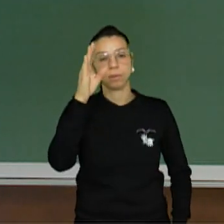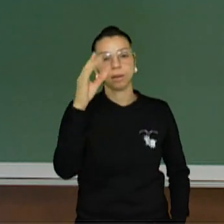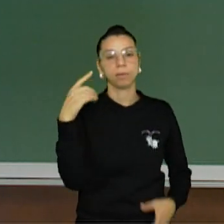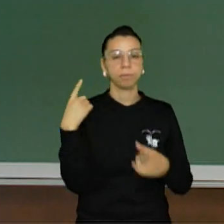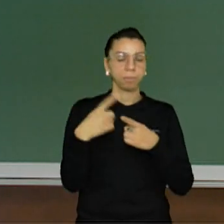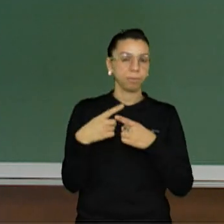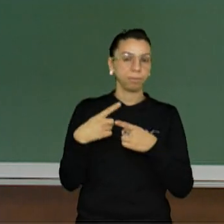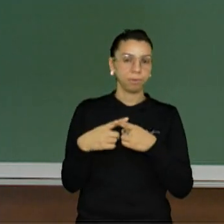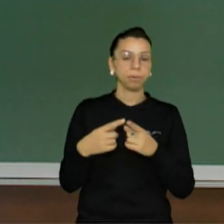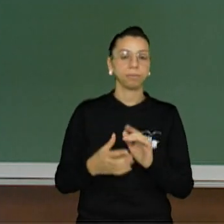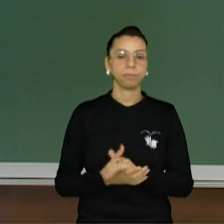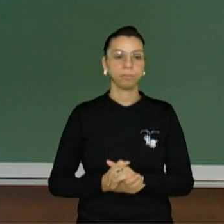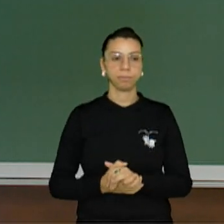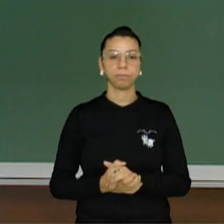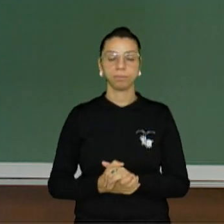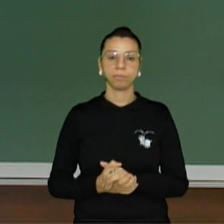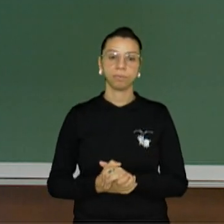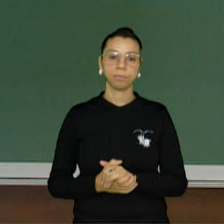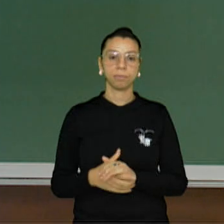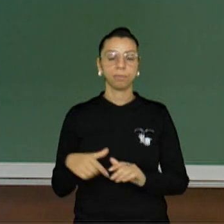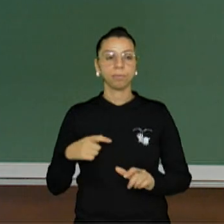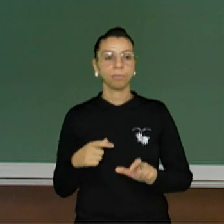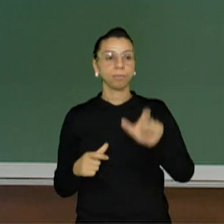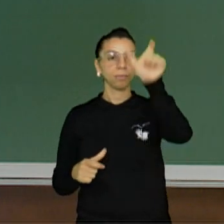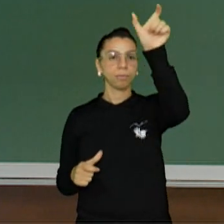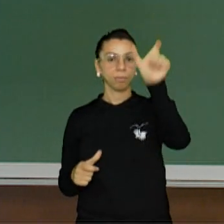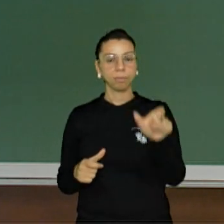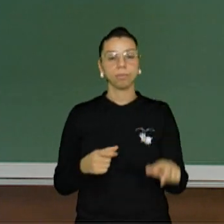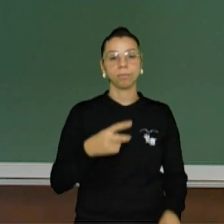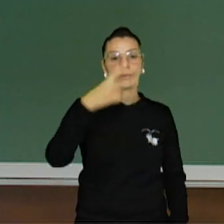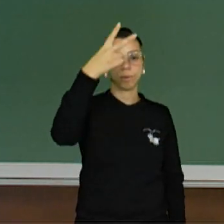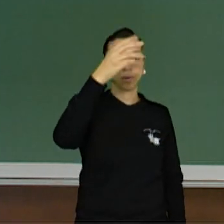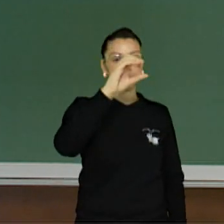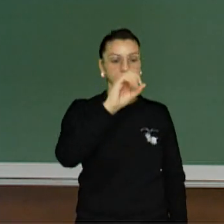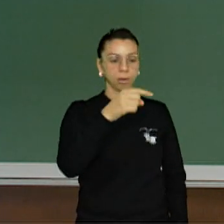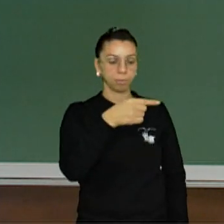Porque olha, nós temos aqui a coluna 2, 0 e menos